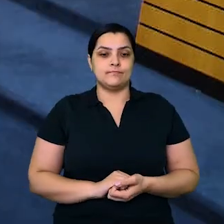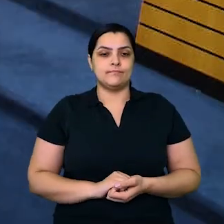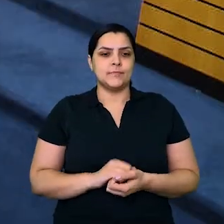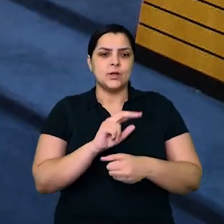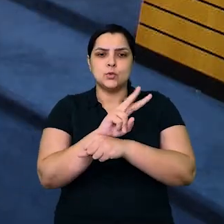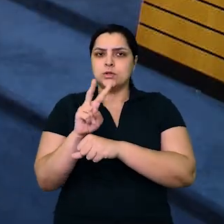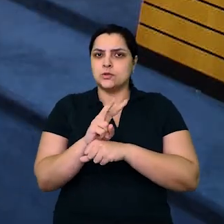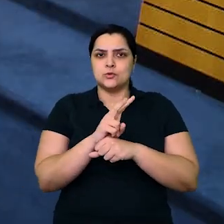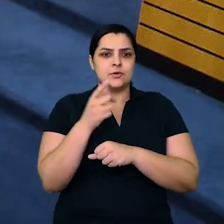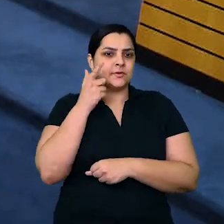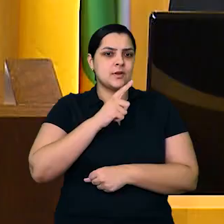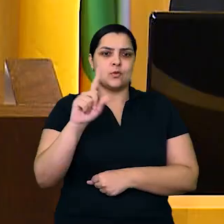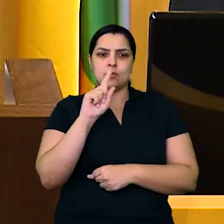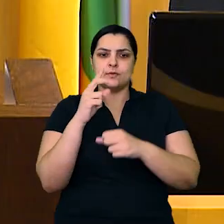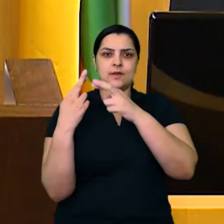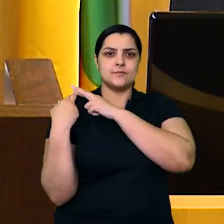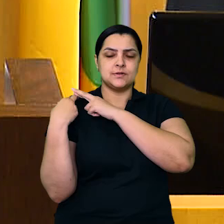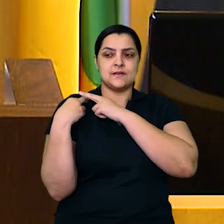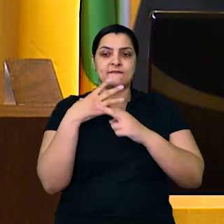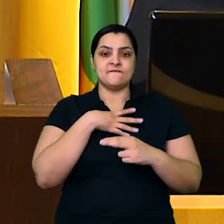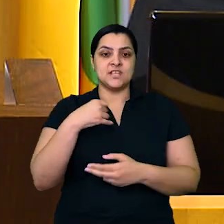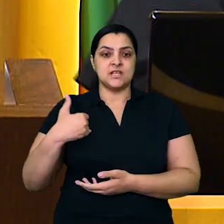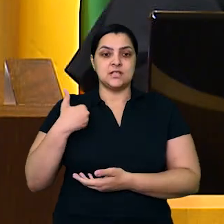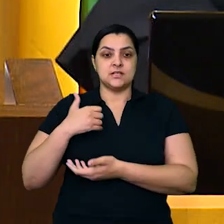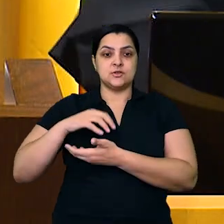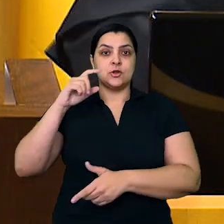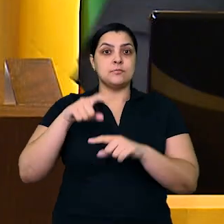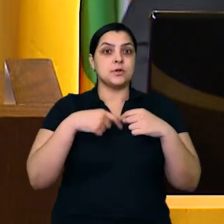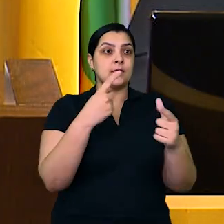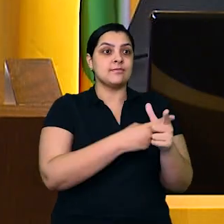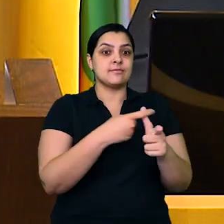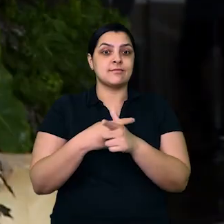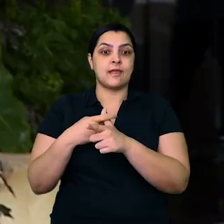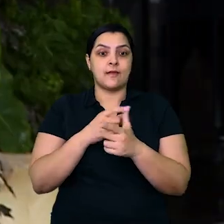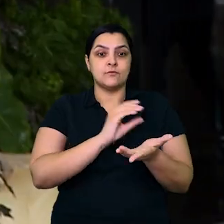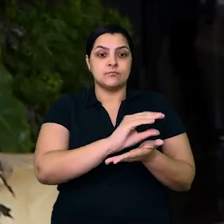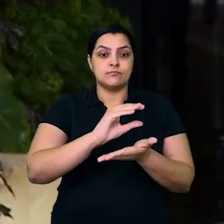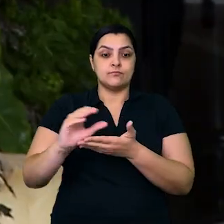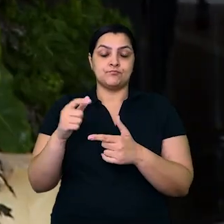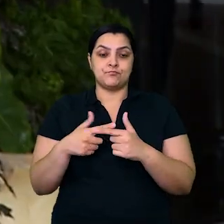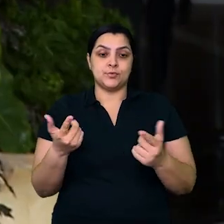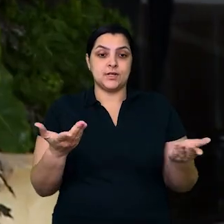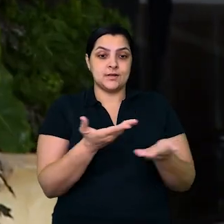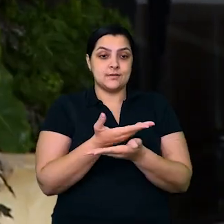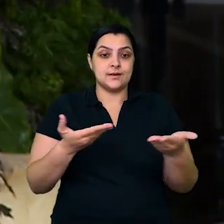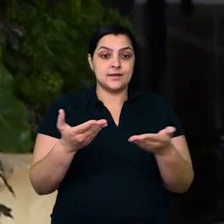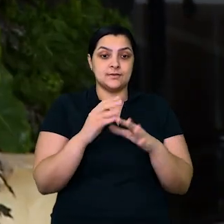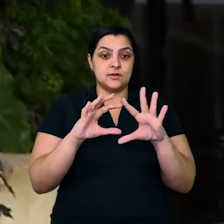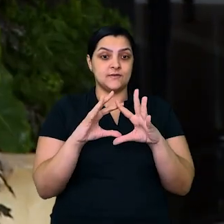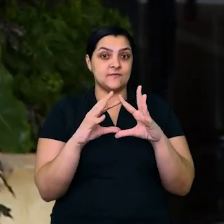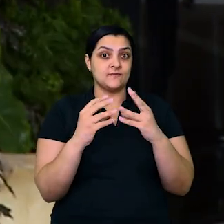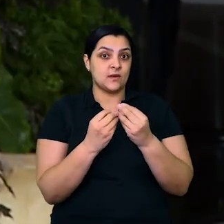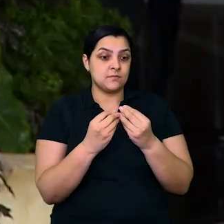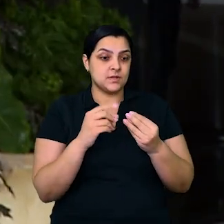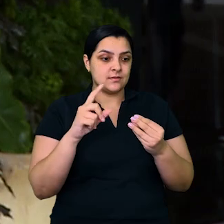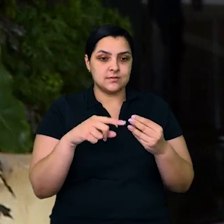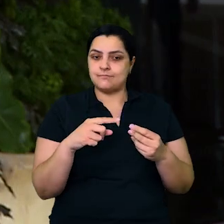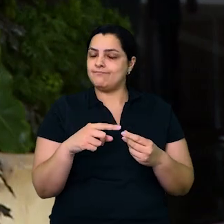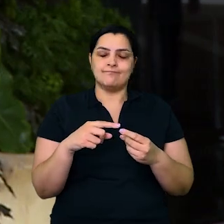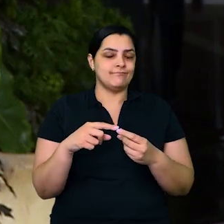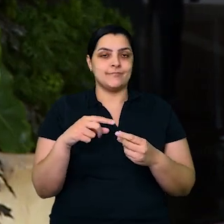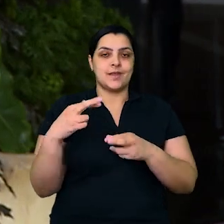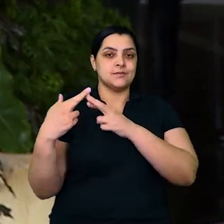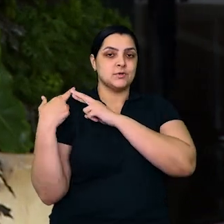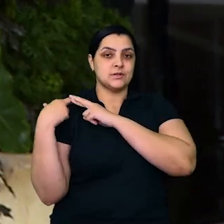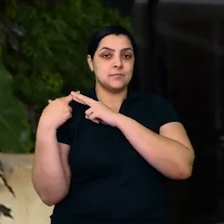Cuidadora não consegue responsabilizar filho de idosa por débitos trabalhistas. A relação de parentesco por si só não atrai